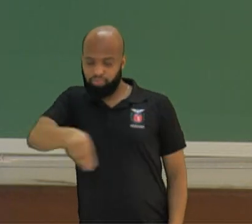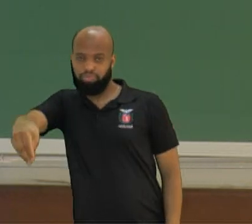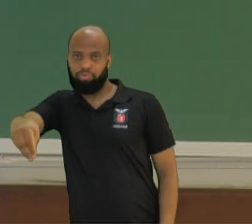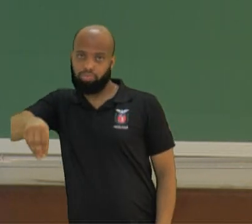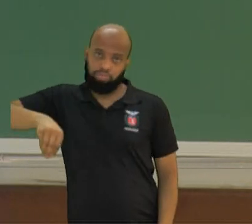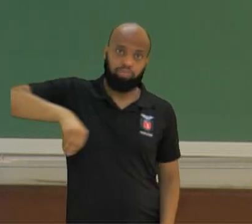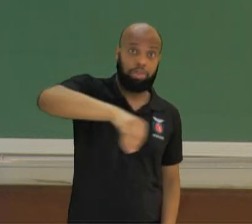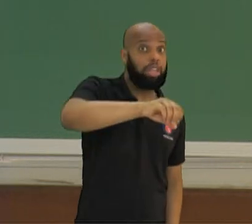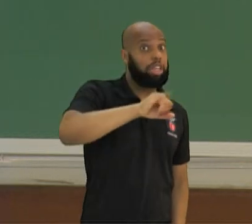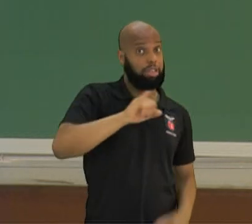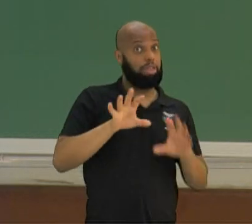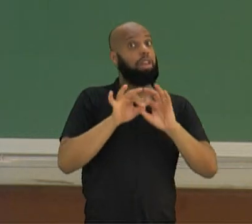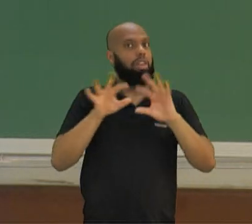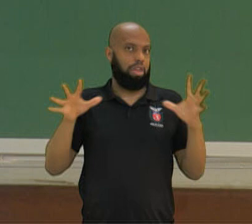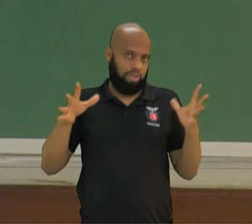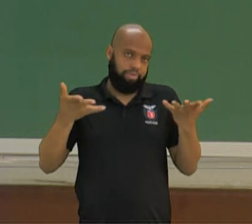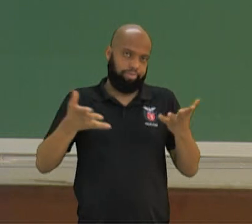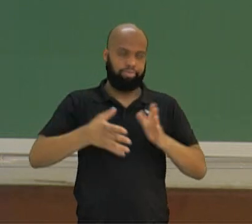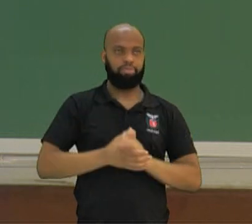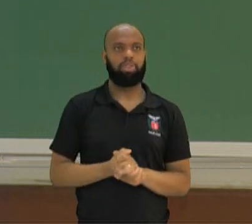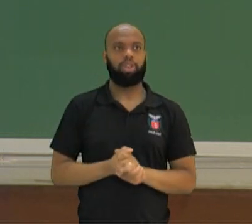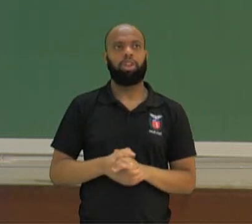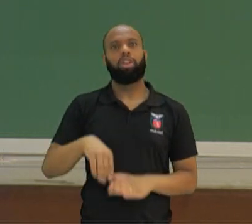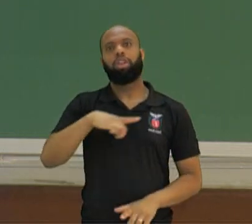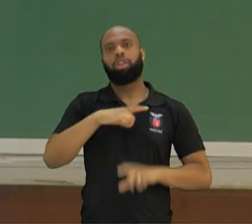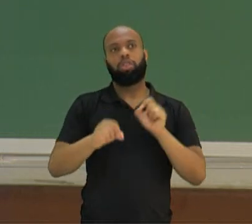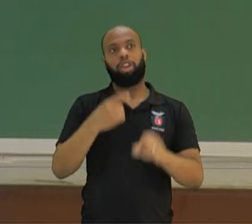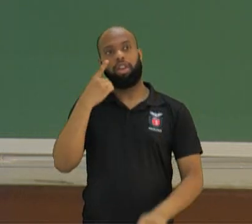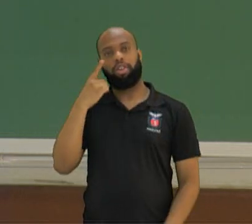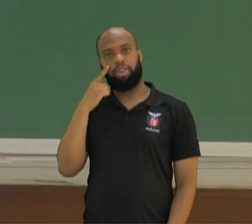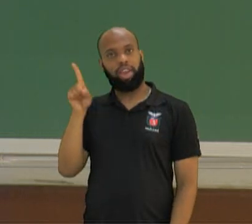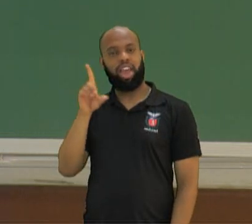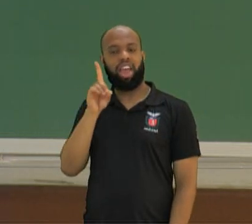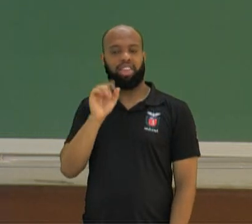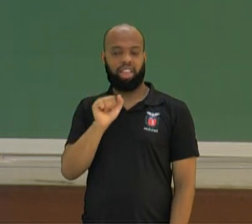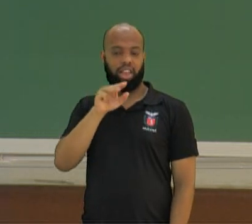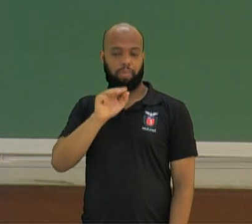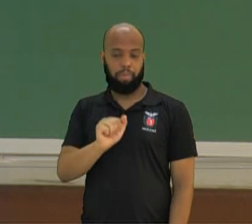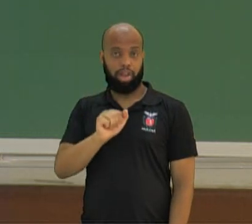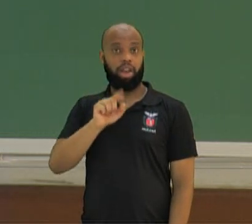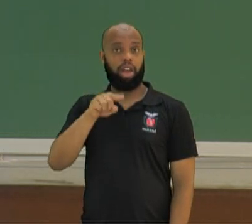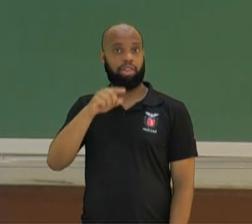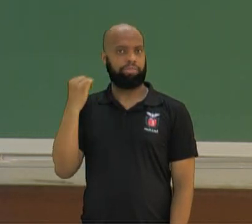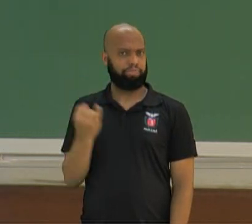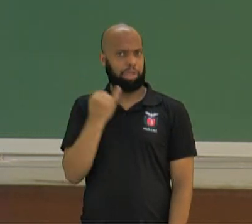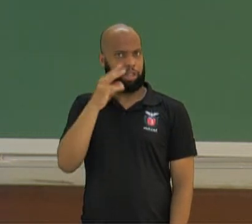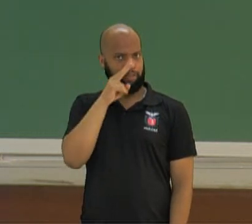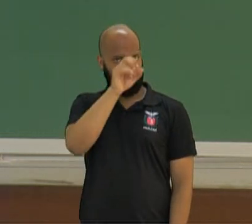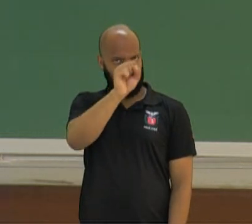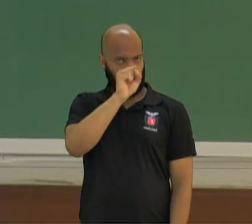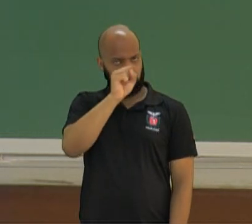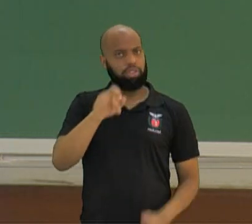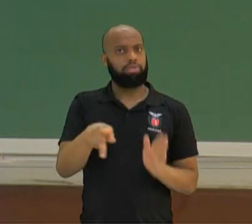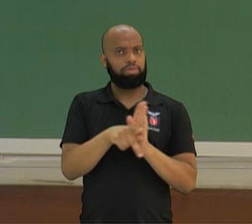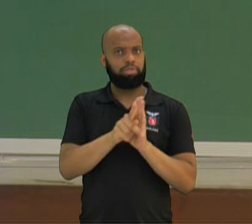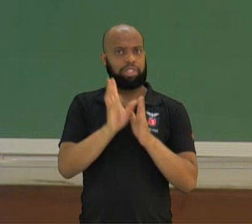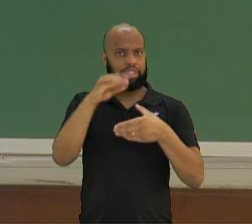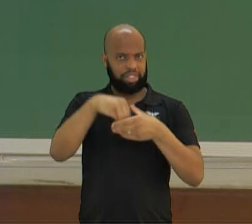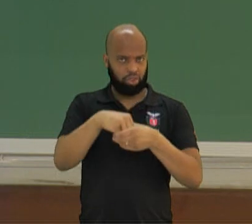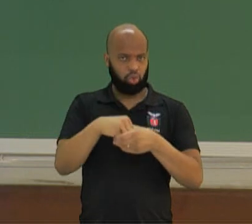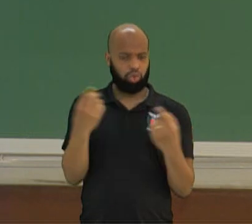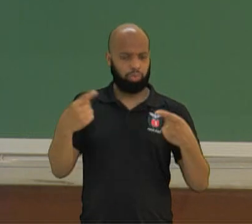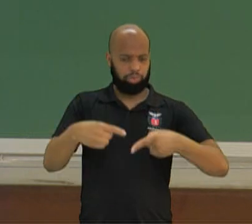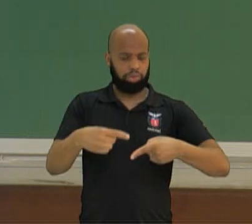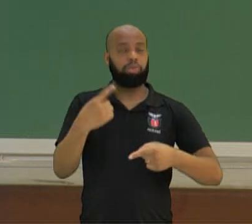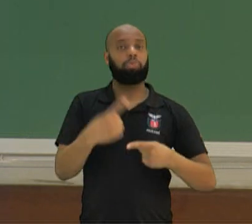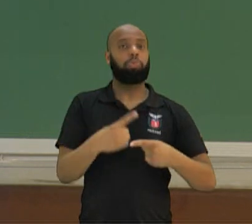estejam livres, lógico. Tá? Então a gente vê ali que a dama é uma das peças mais fortes do jogo, justamente